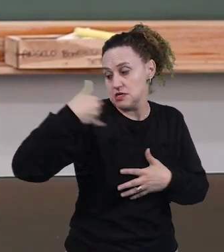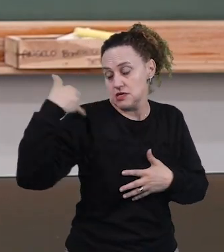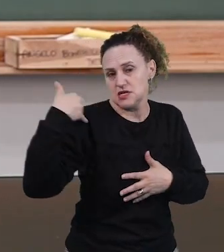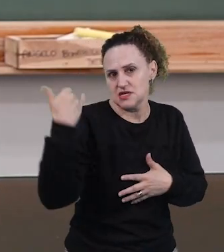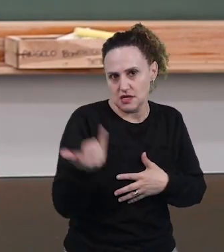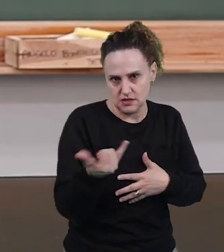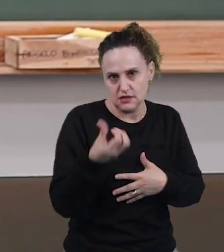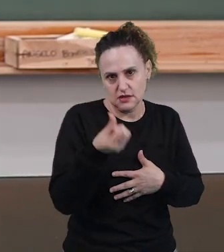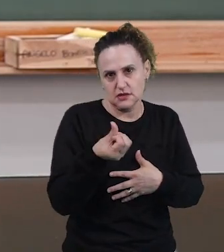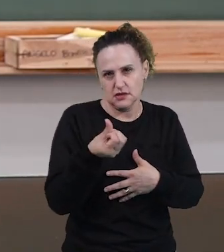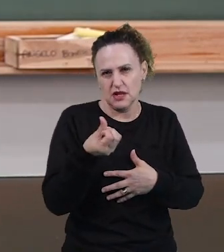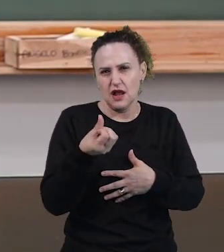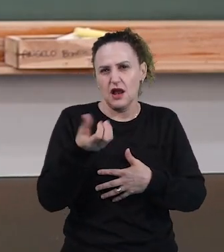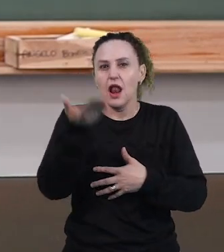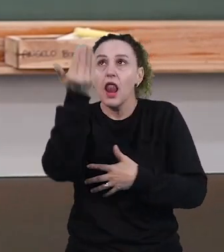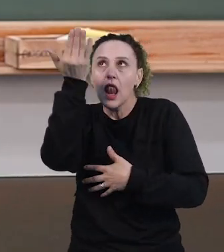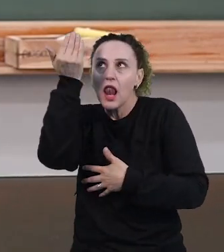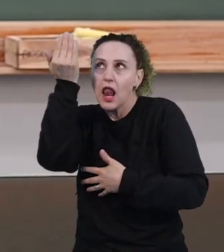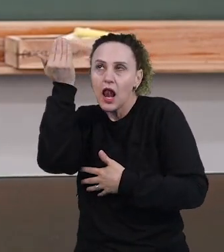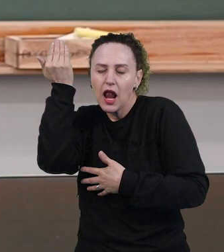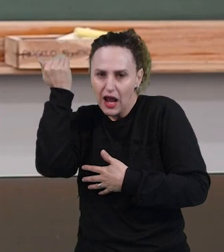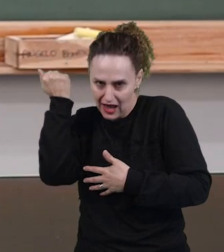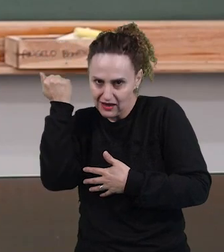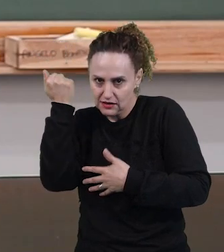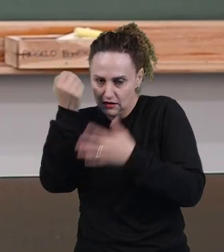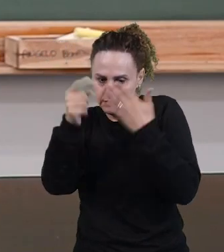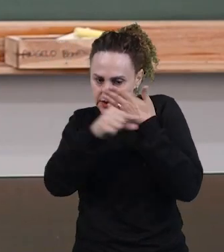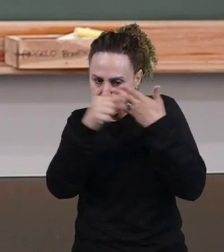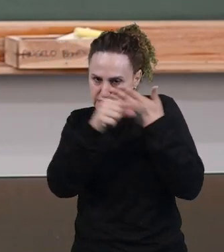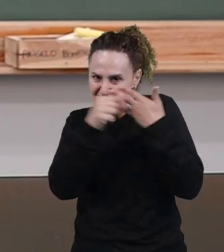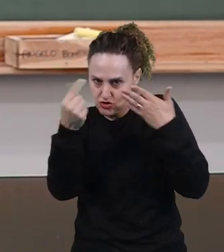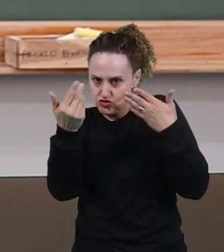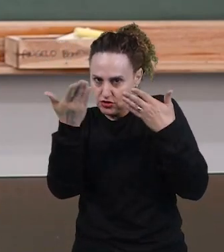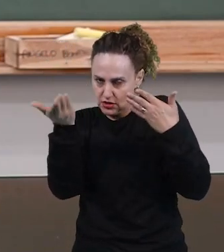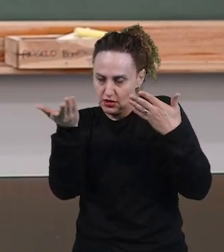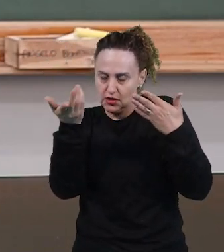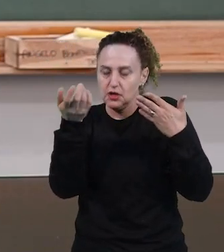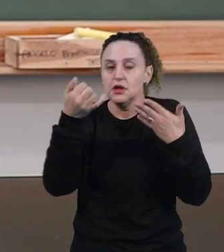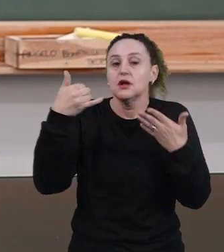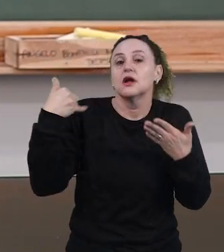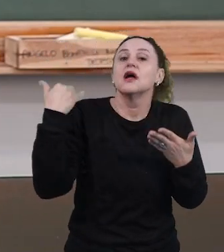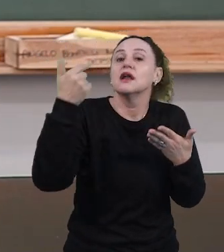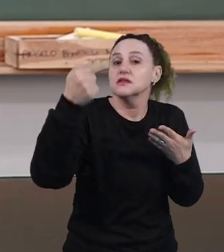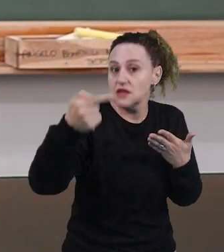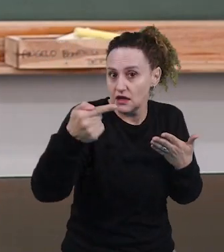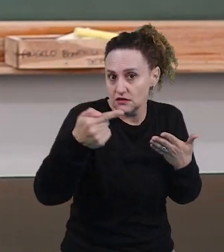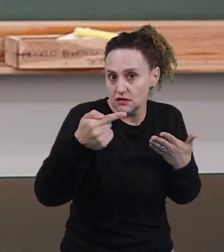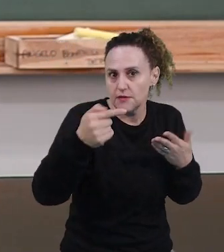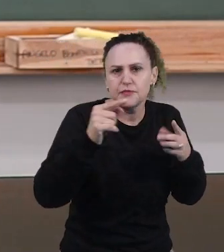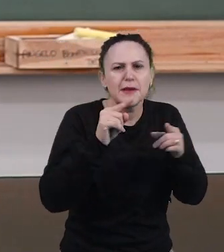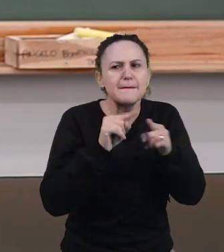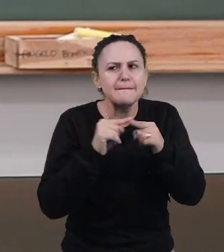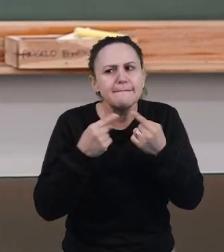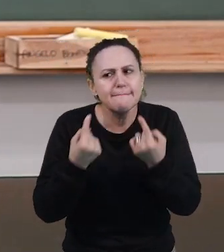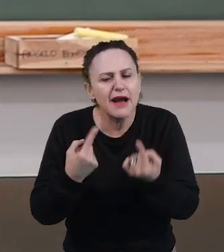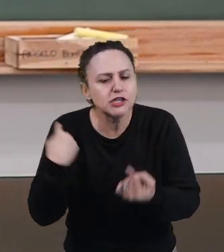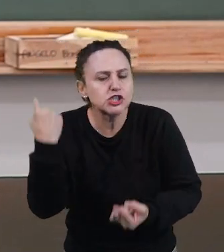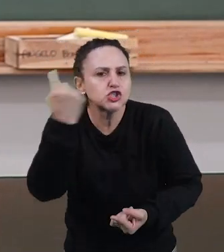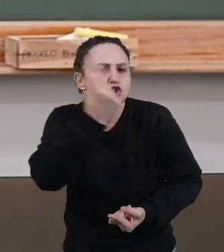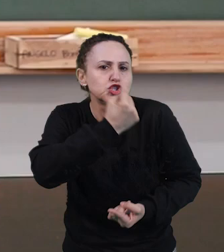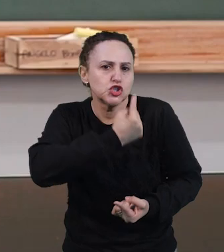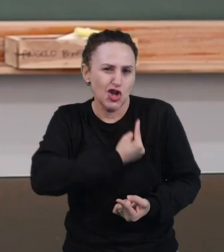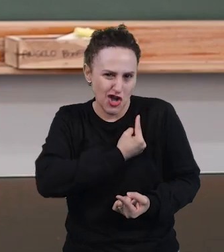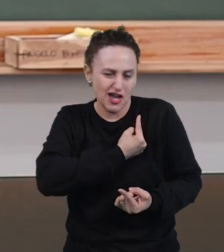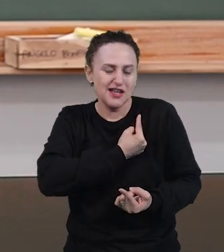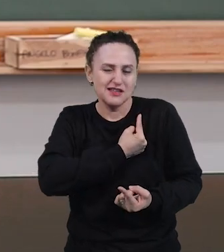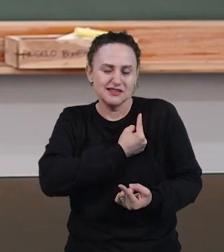7 anos, para o Piaget, no momento que ele está escrevendo, em média, a criança se torna capaz de uma certa lógica. Ela já coordena as